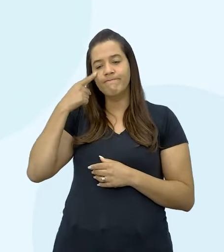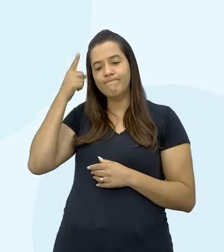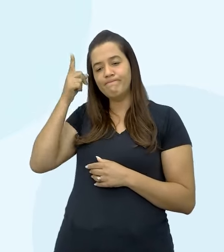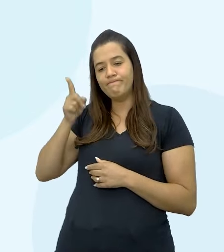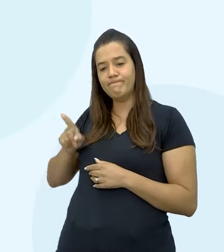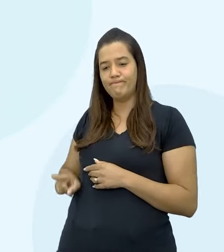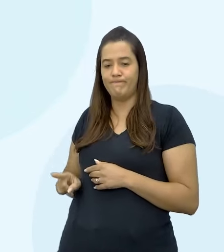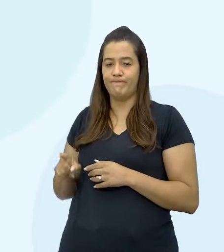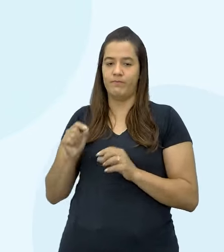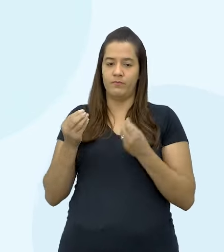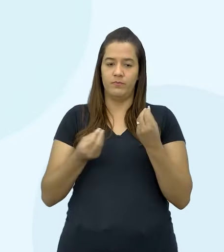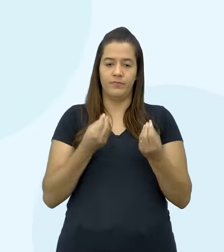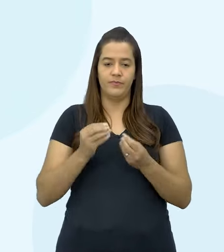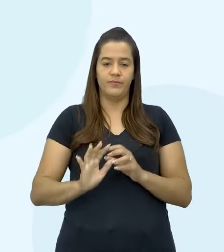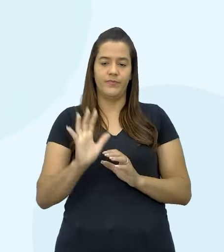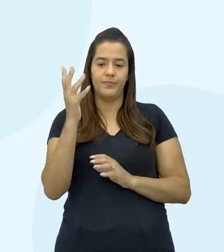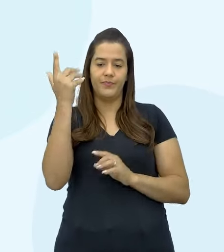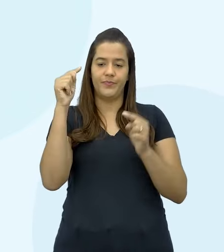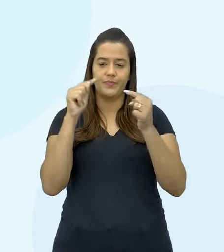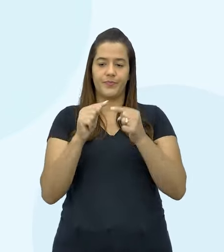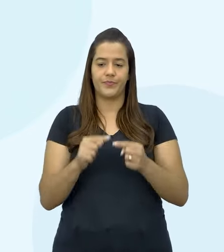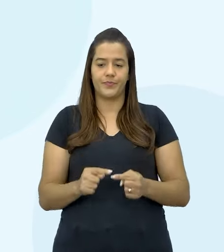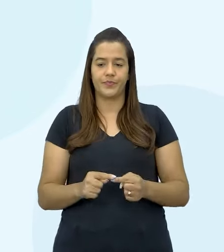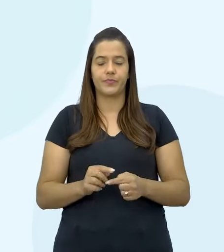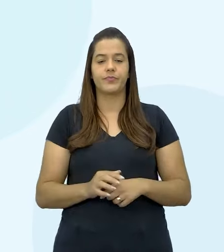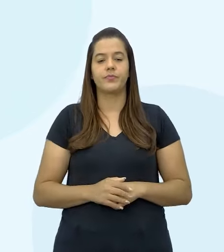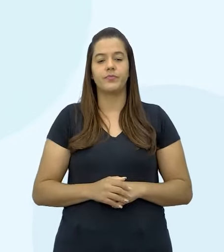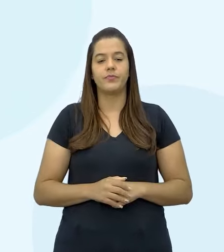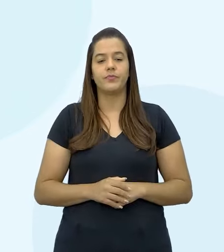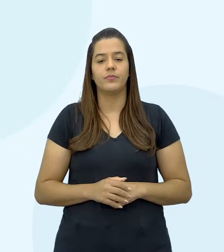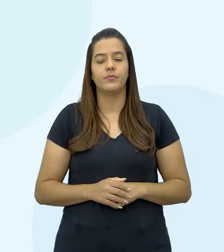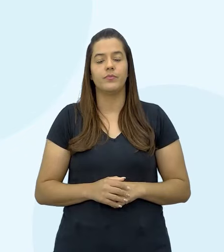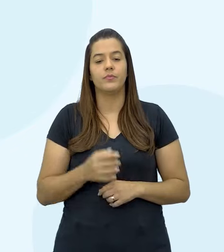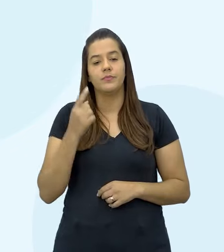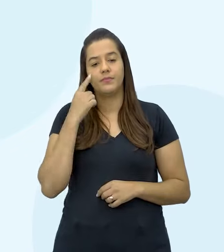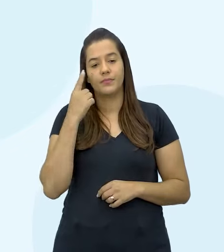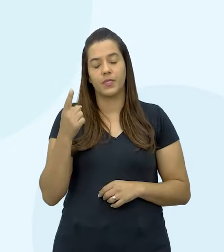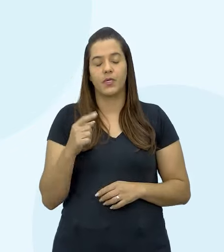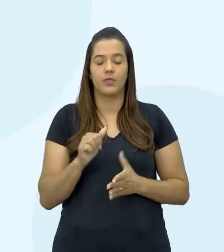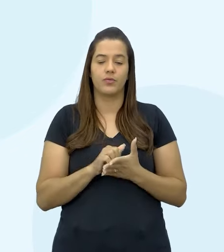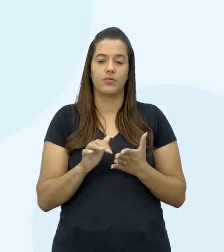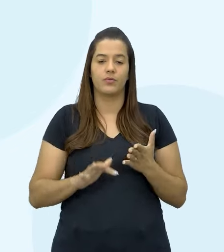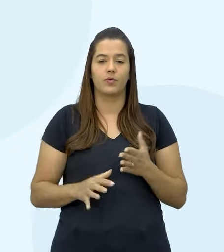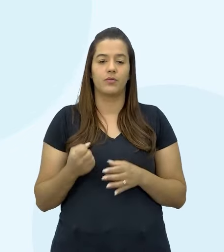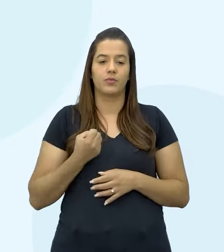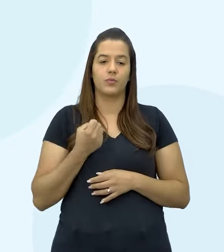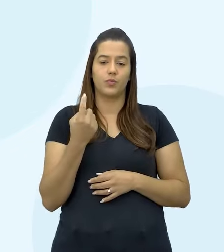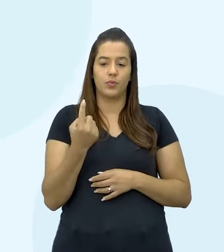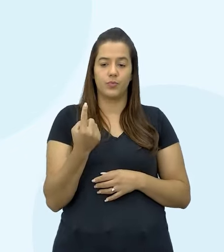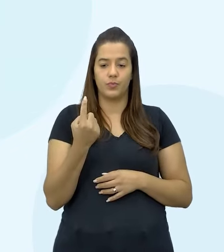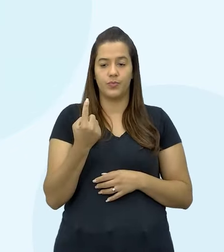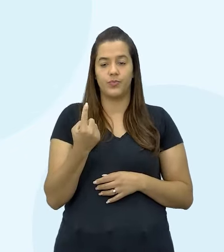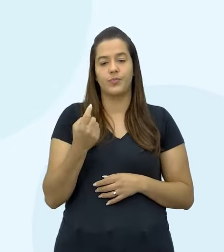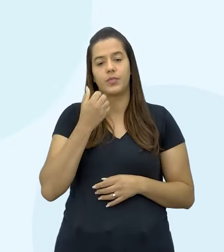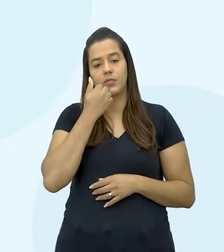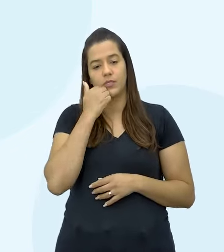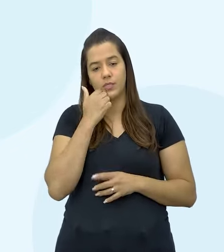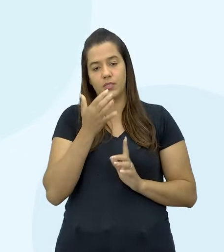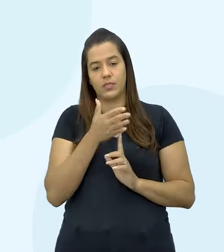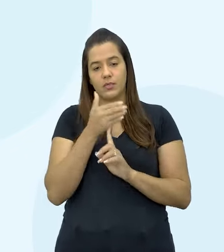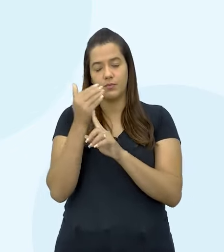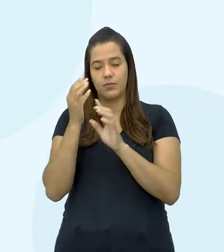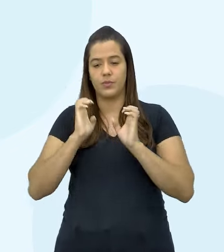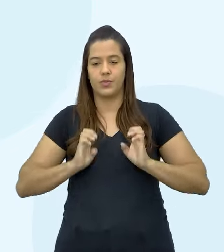aonde essas integrações elas acontecem, né? Então vamos começar ali, né, pela atividade 1, ali no componente Ciência, Tecnologia